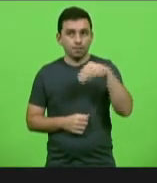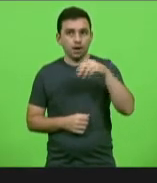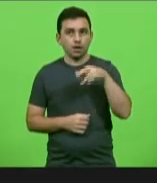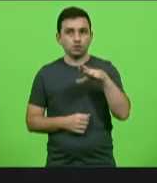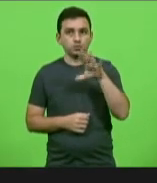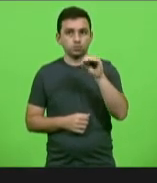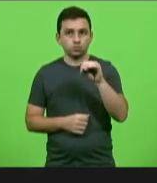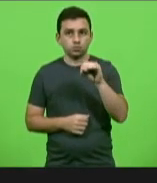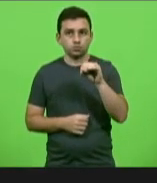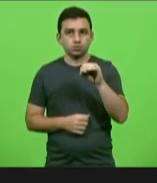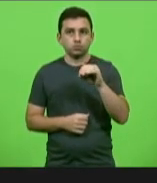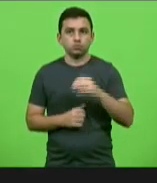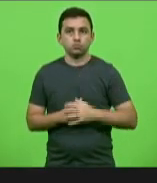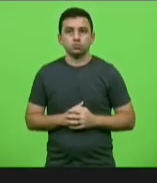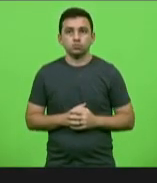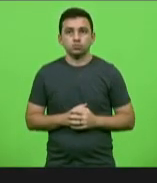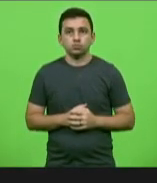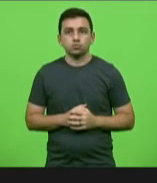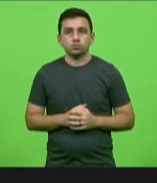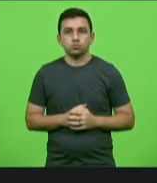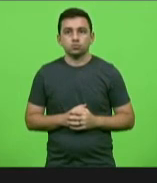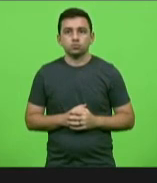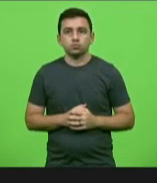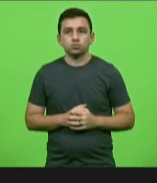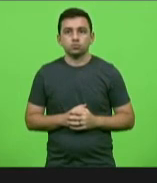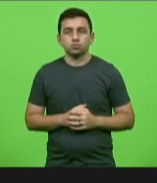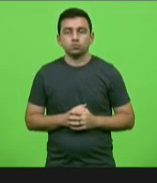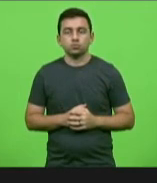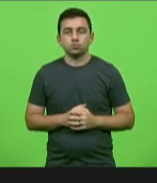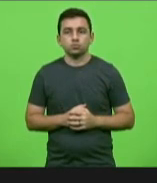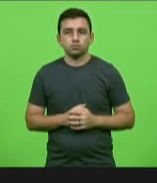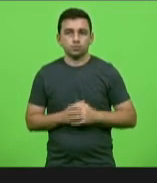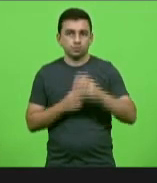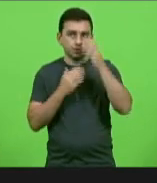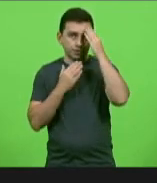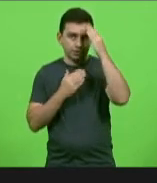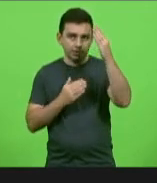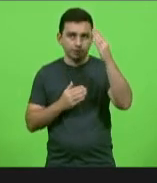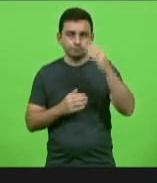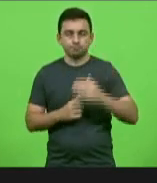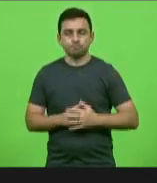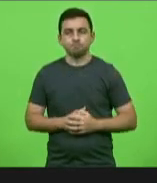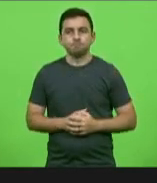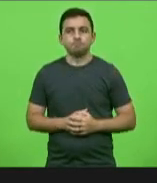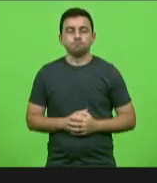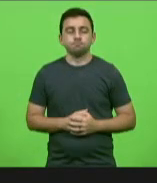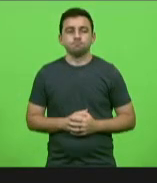2021, perfeitamente. Essa é a questão de alto, senhor presidente. Grato pela correção e obrigado.